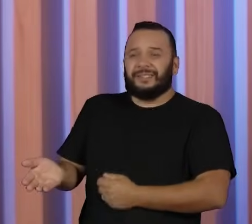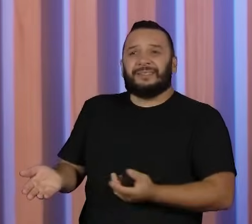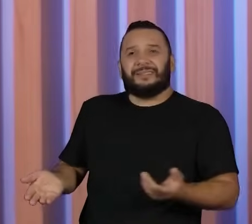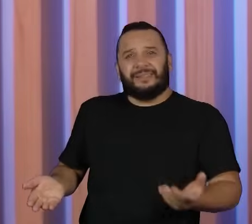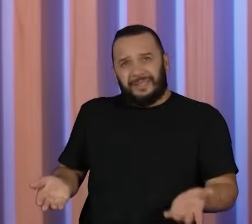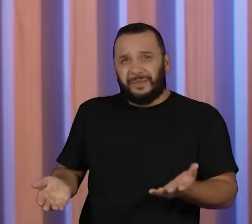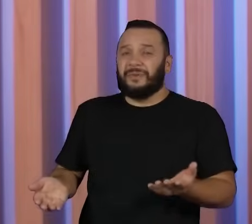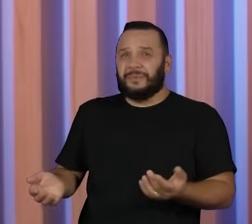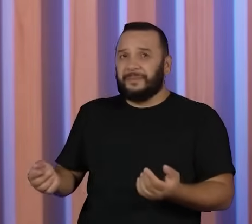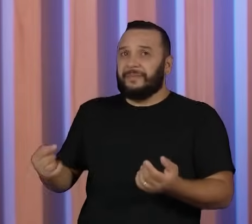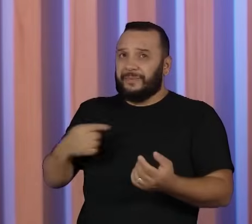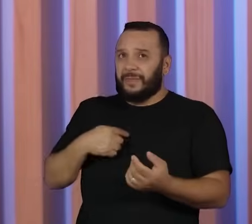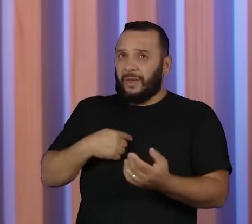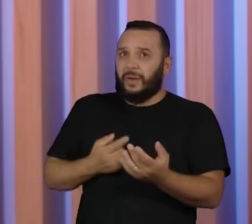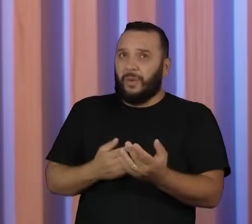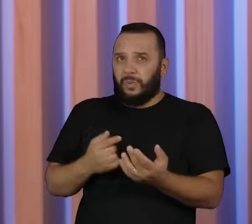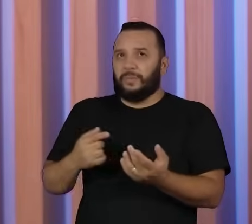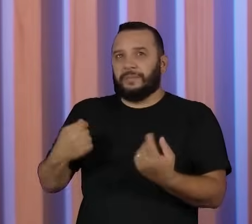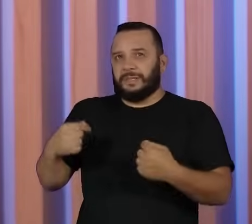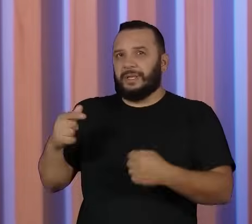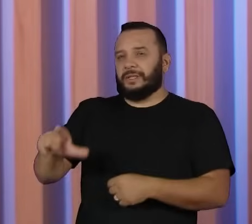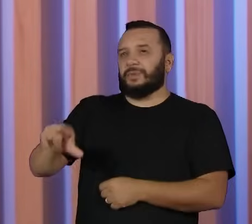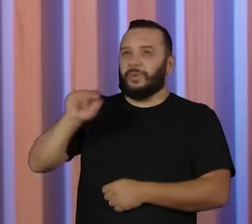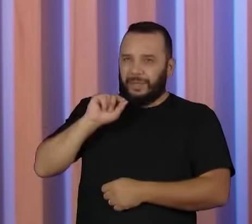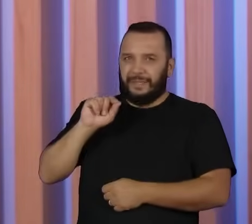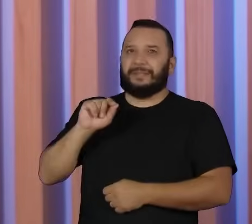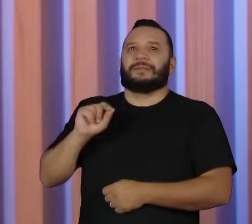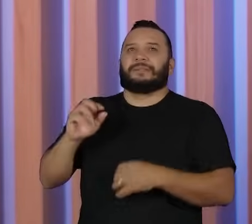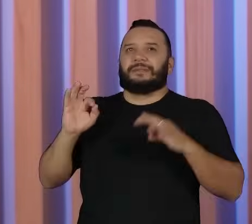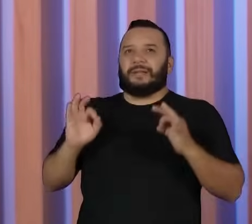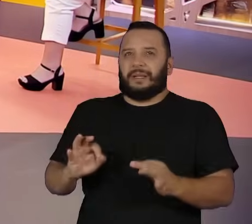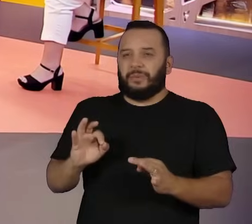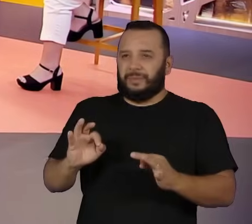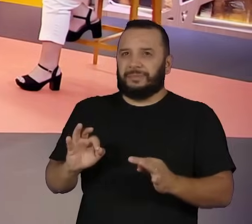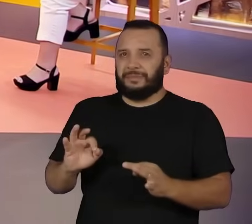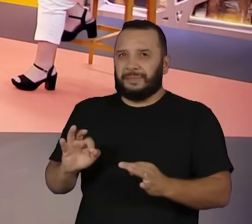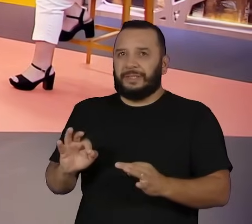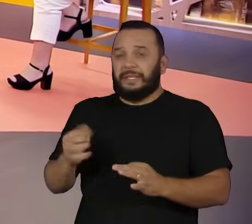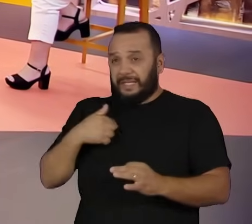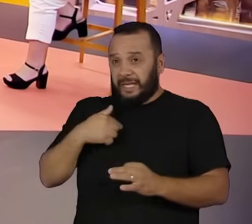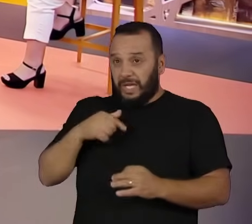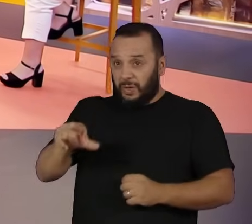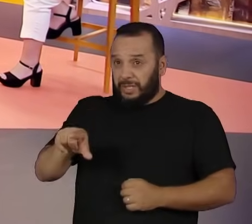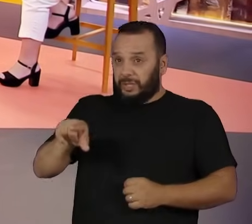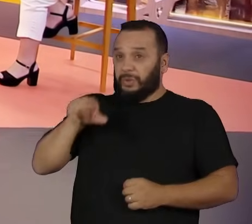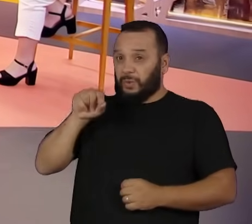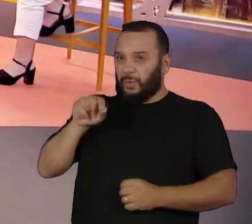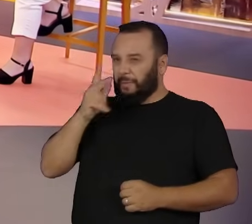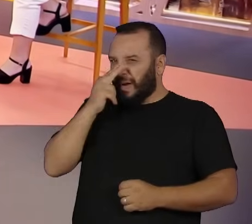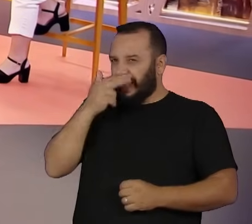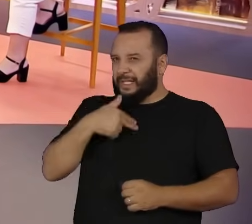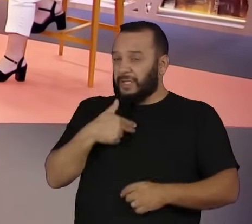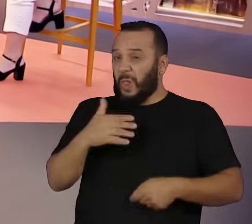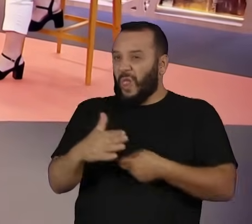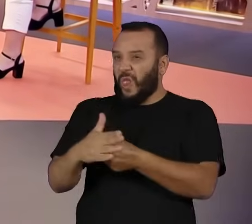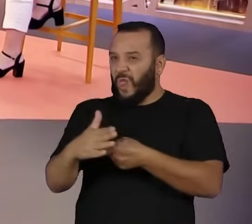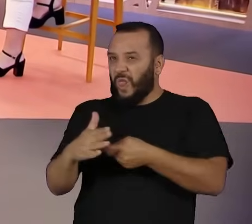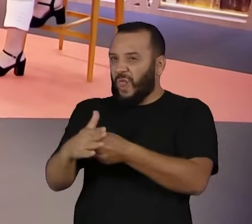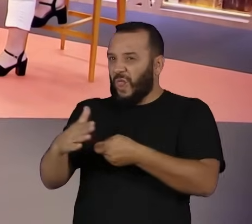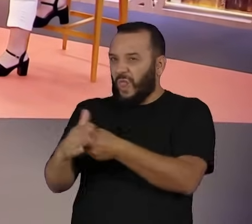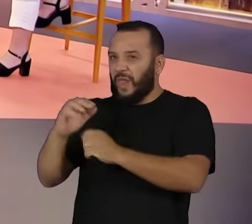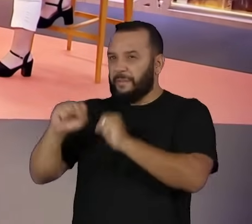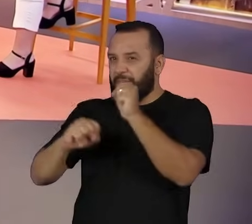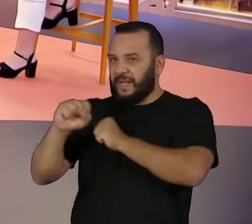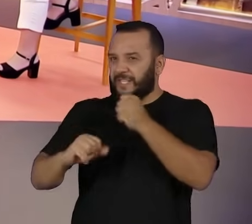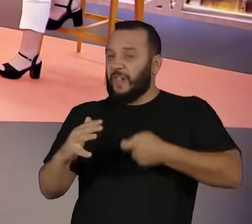de escolha enquanto consumidor. Quando a gente escolhe enquanto consumidor, a gente também obriga, né? A gente faz ali um advocacy silencioso com